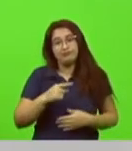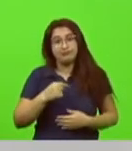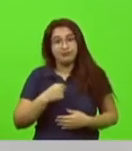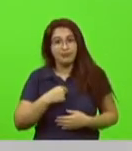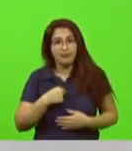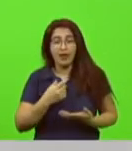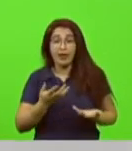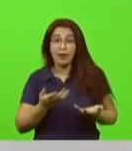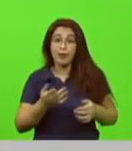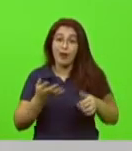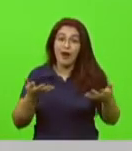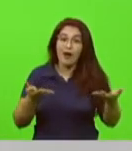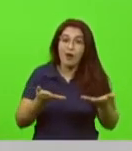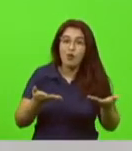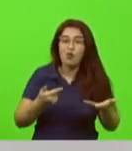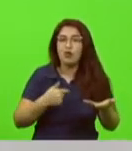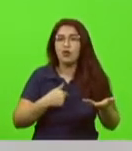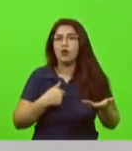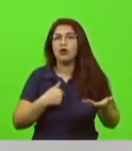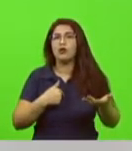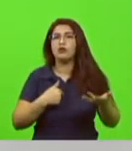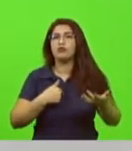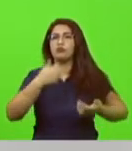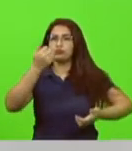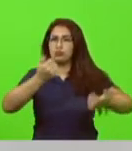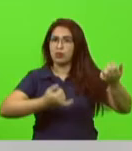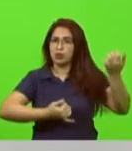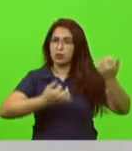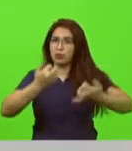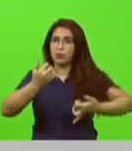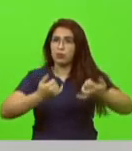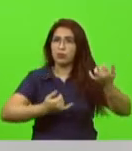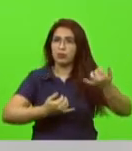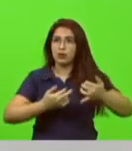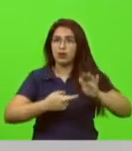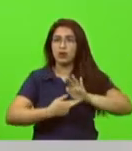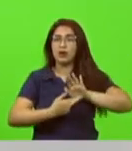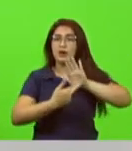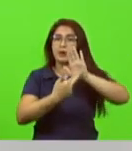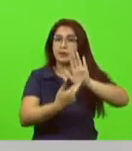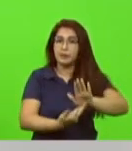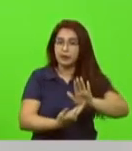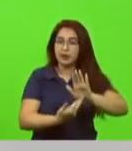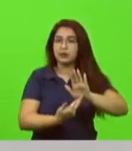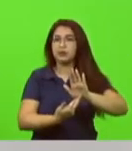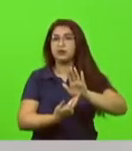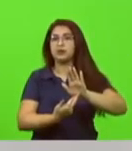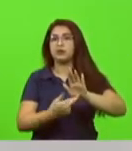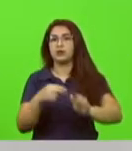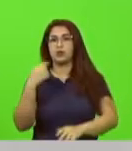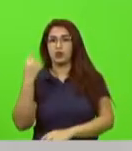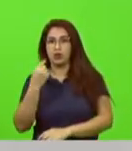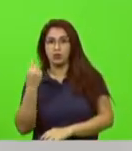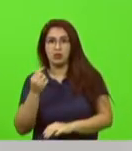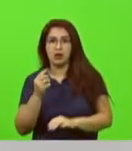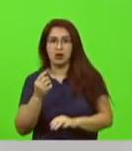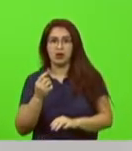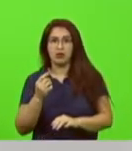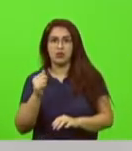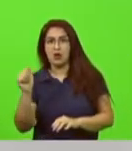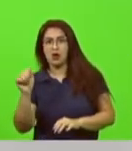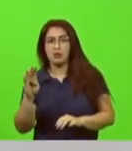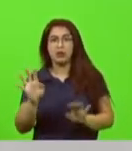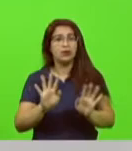no momento, eu me manifestei não como representando lá o deputado, mas sim como